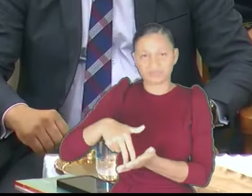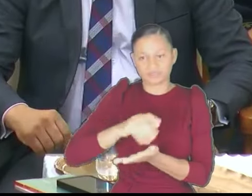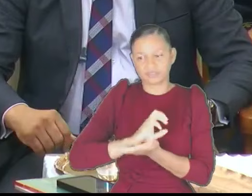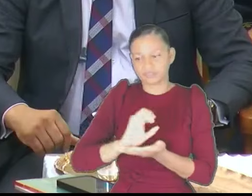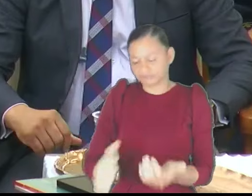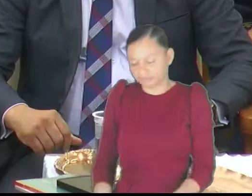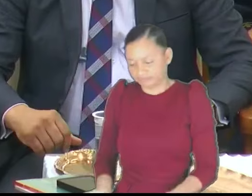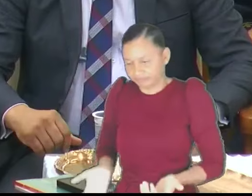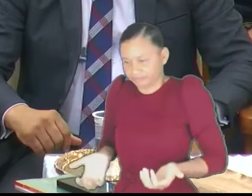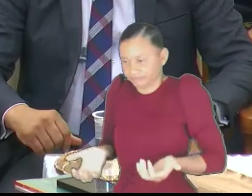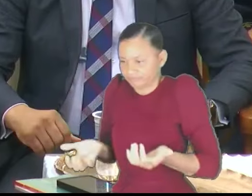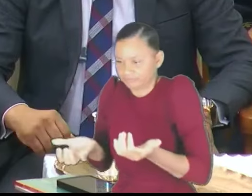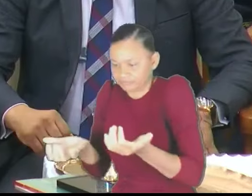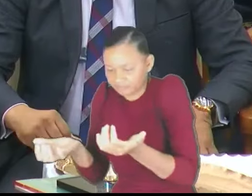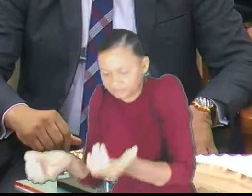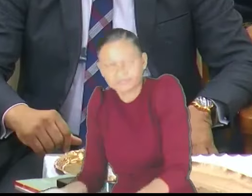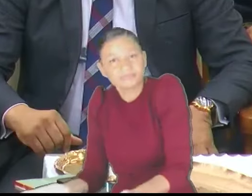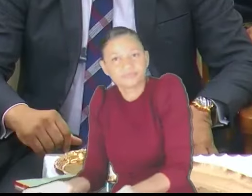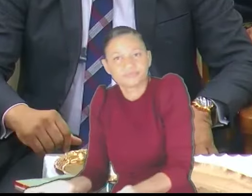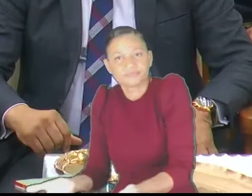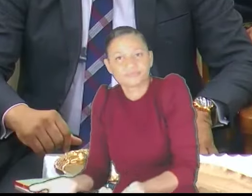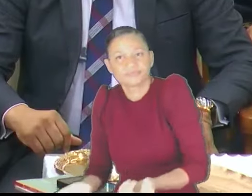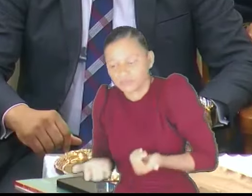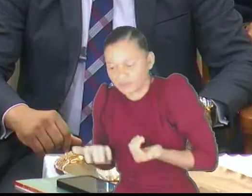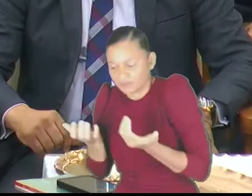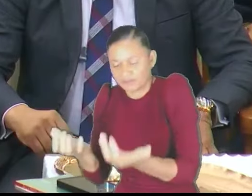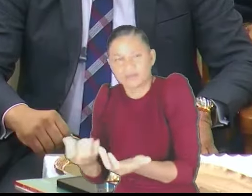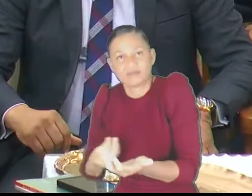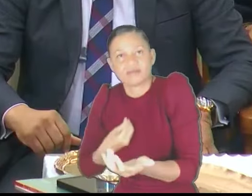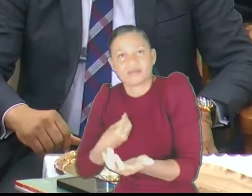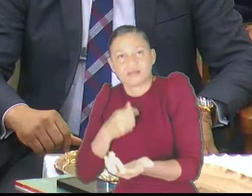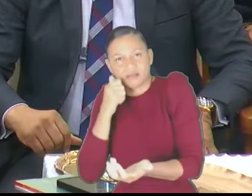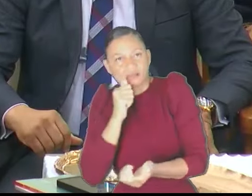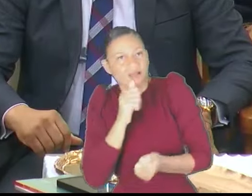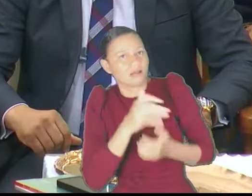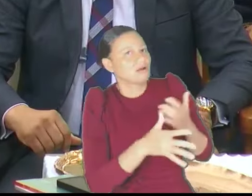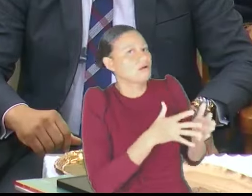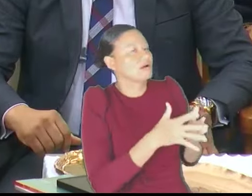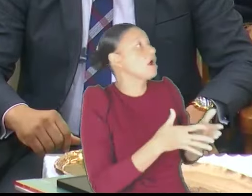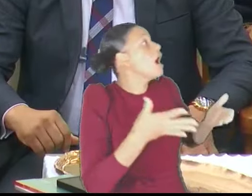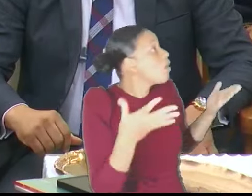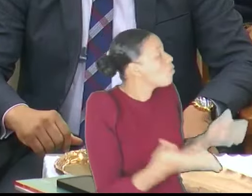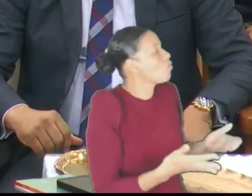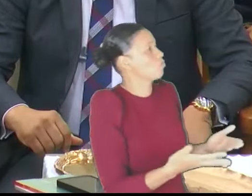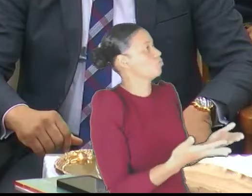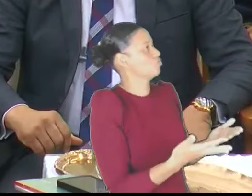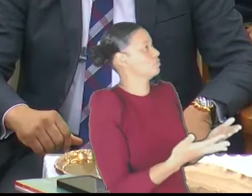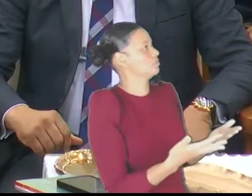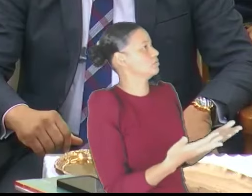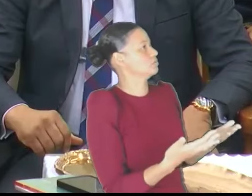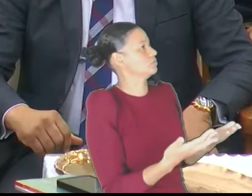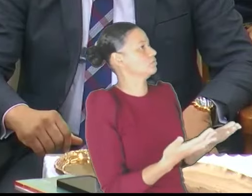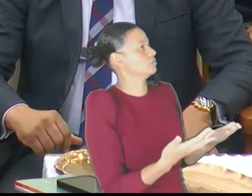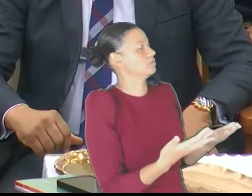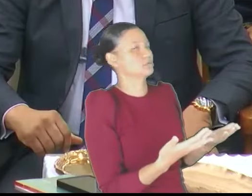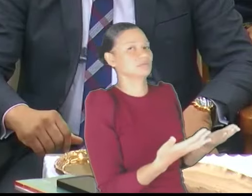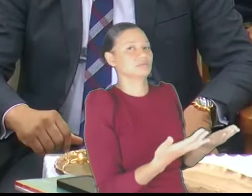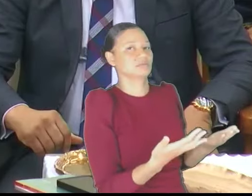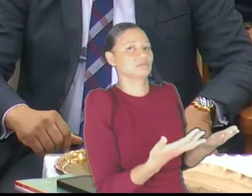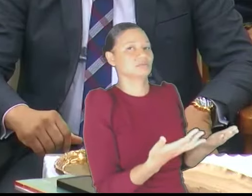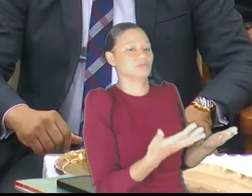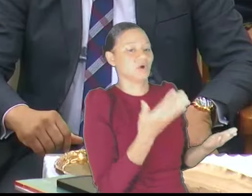entrega o menino vivo. Quando Elias entregou o menino vivo, olha o que a mulher disse: agora! Quer dizer que ela já estava